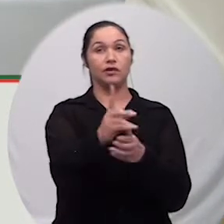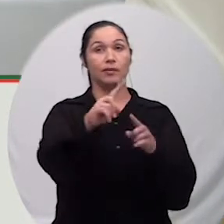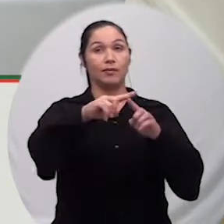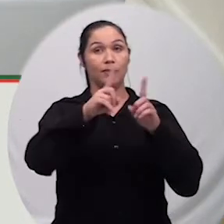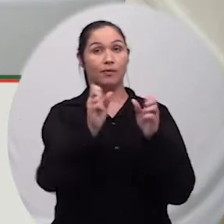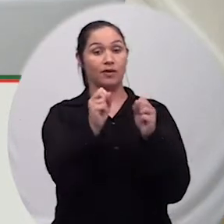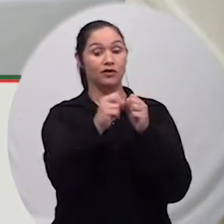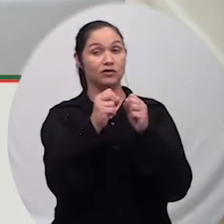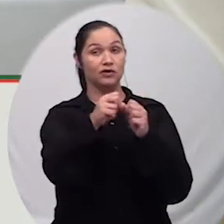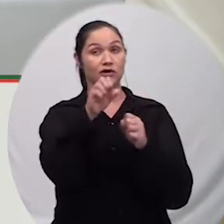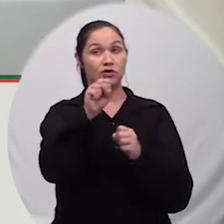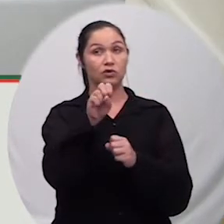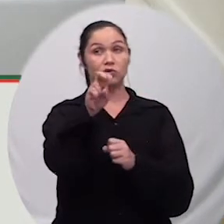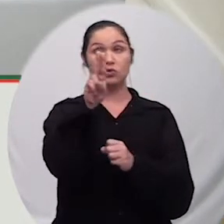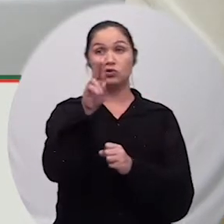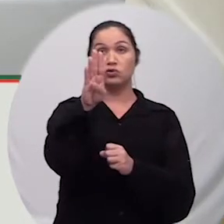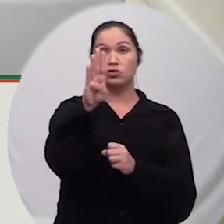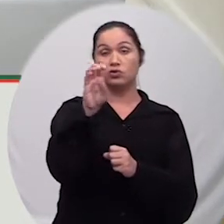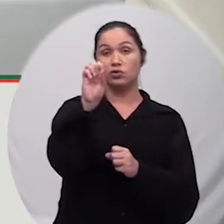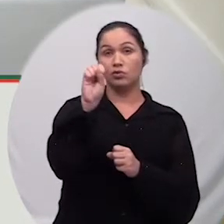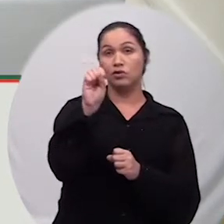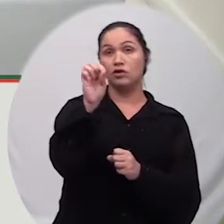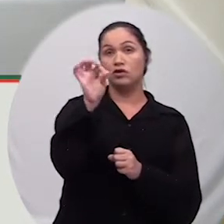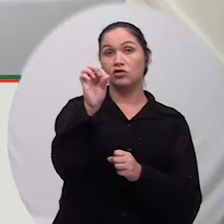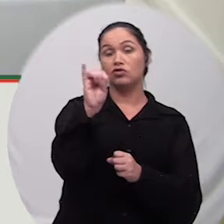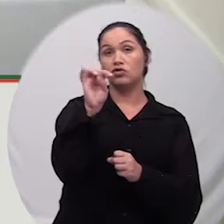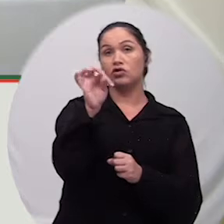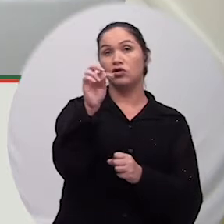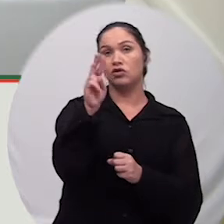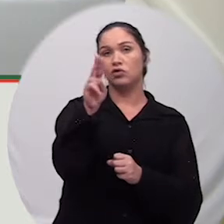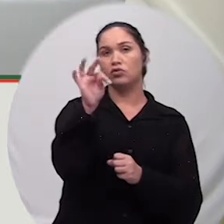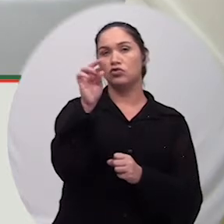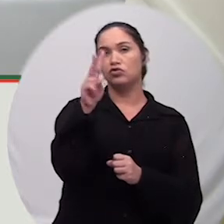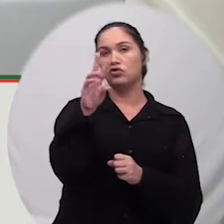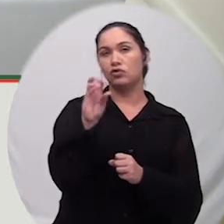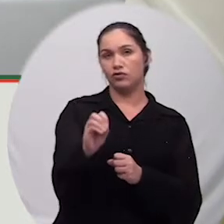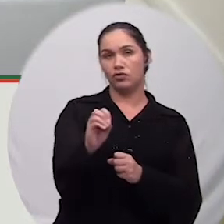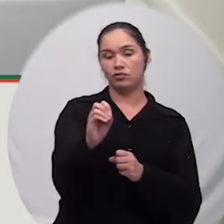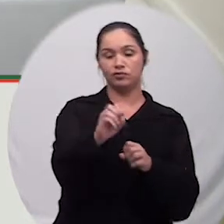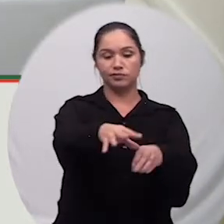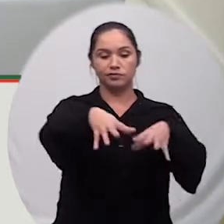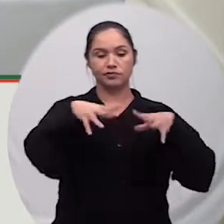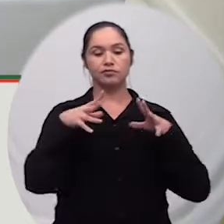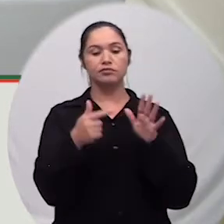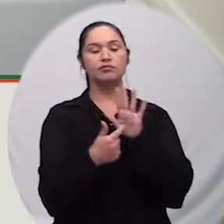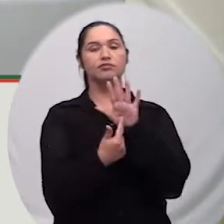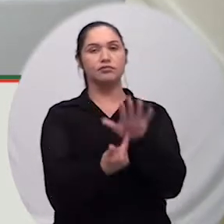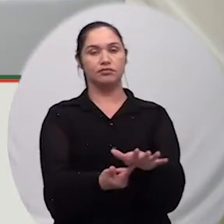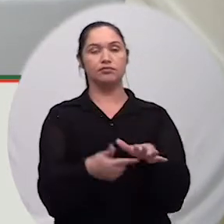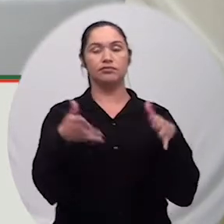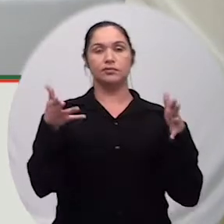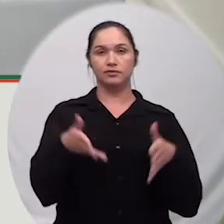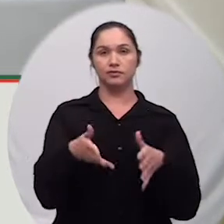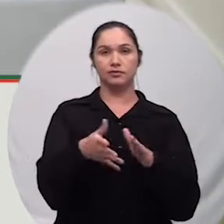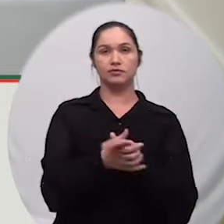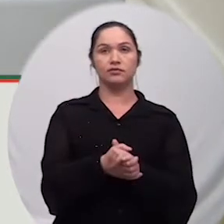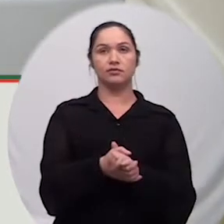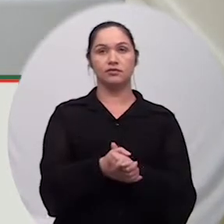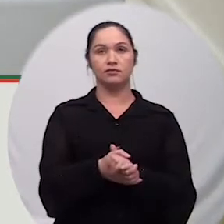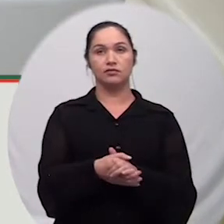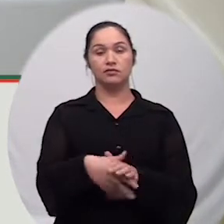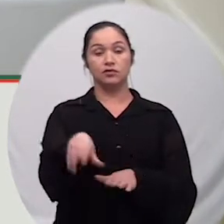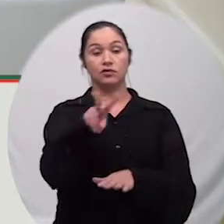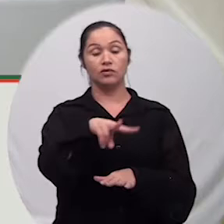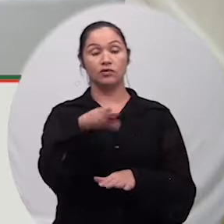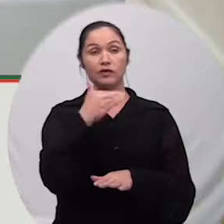um substitutivo global encaminhado à deliberação do plenário. Nós vamos fazer agora, a pedido do